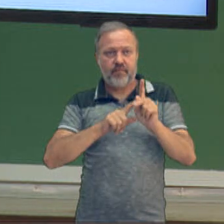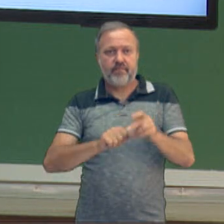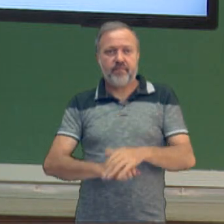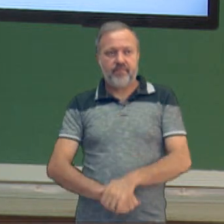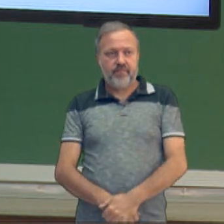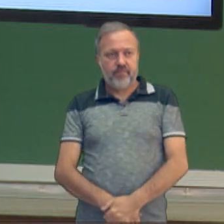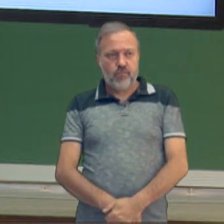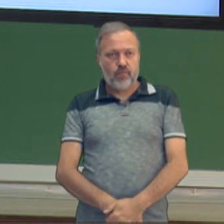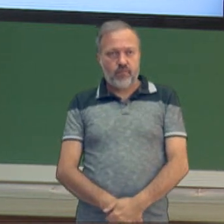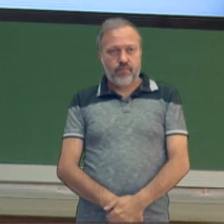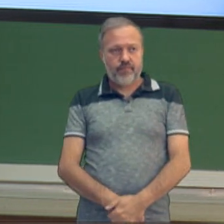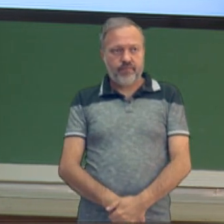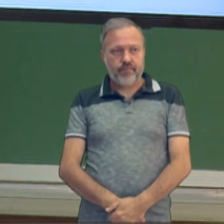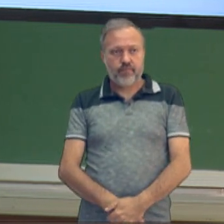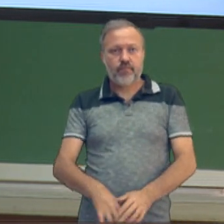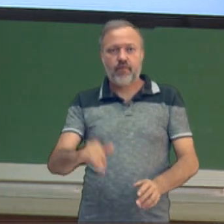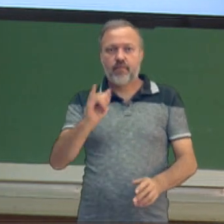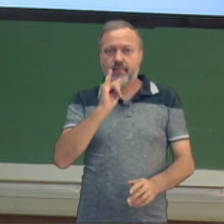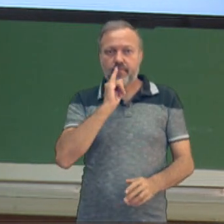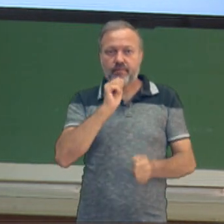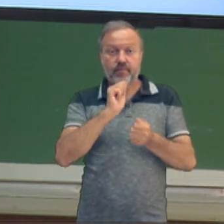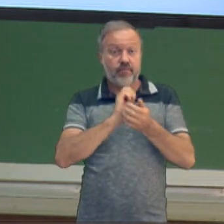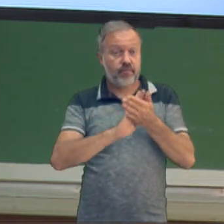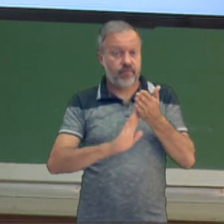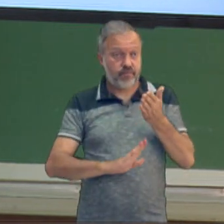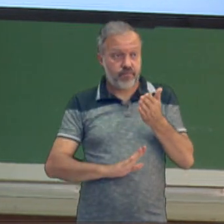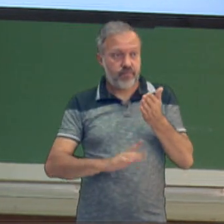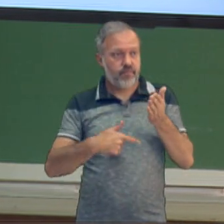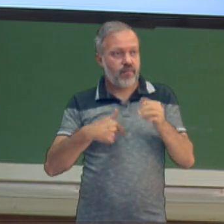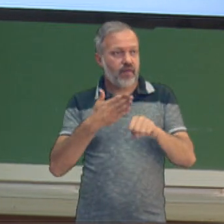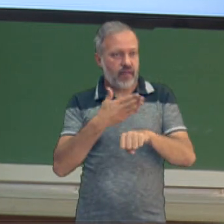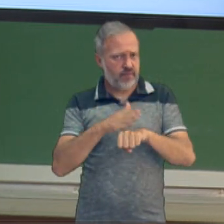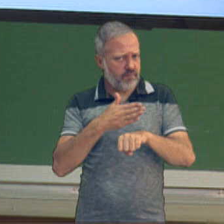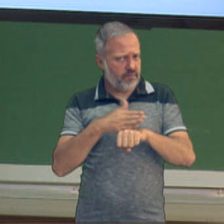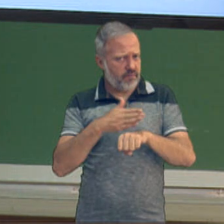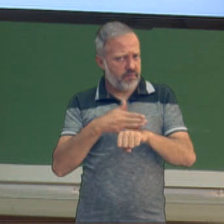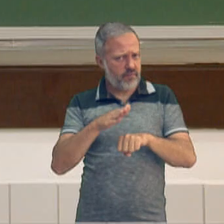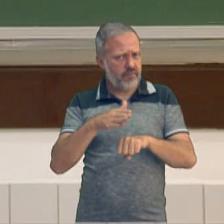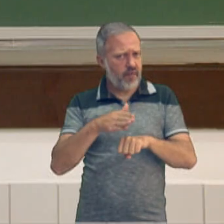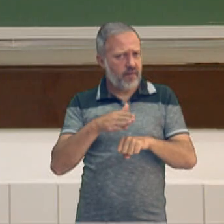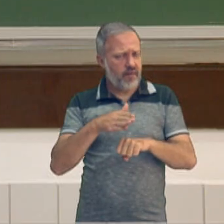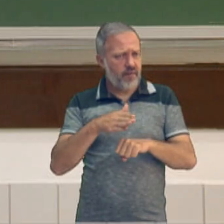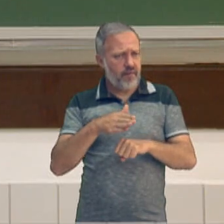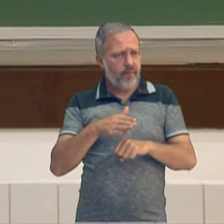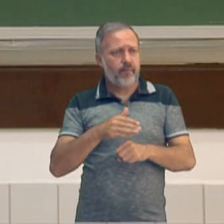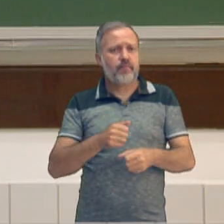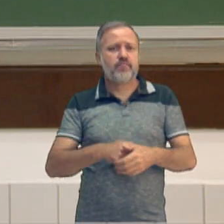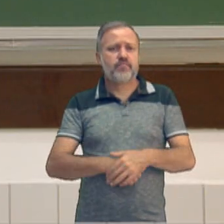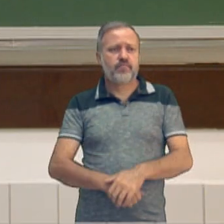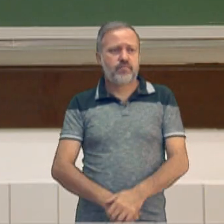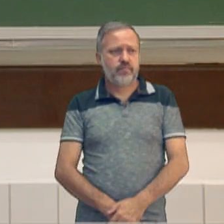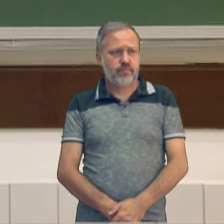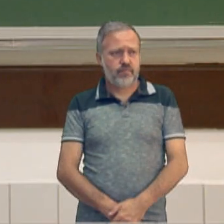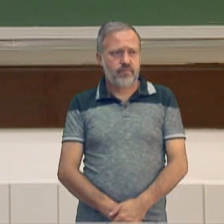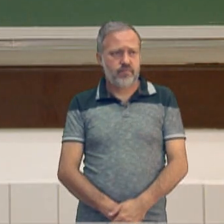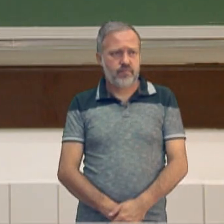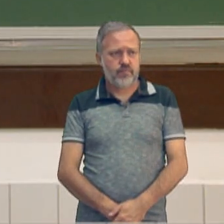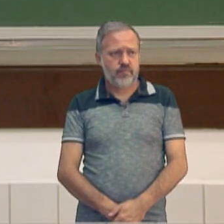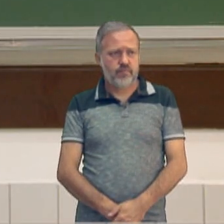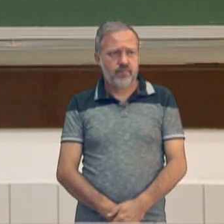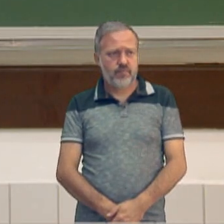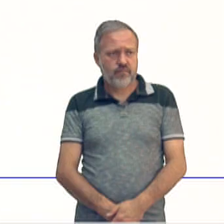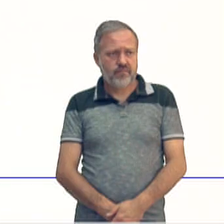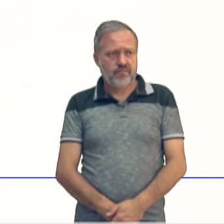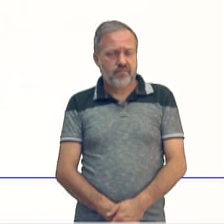isso aí. Um exercício para a gente, né, aprofundar um pouco e chegar de verdade onde eu quero que vocês entendam a matéria